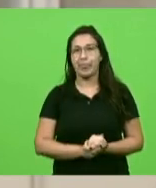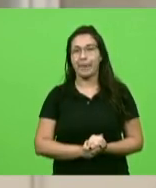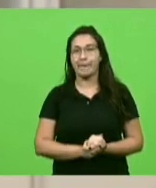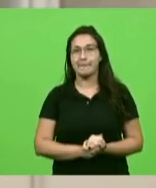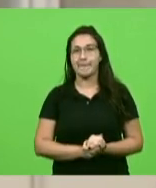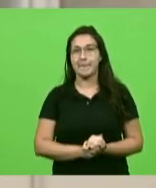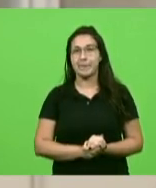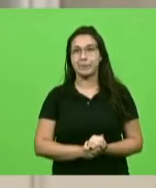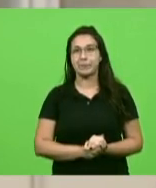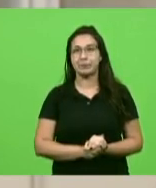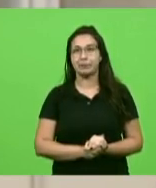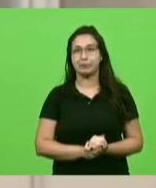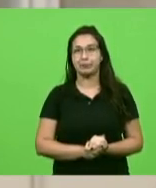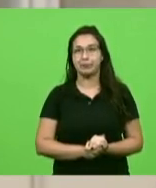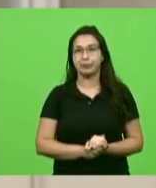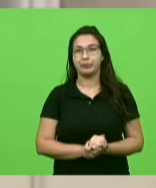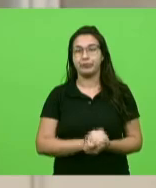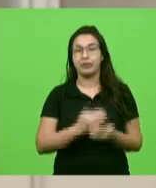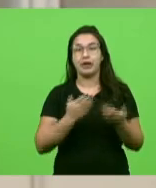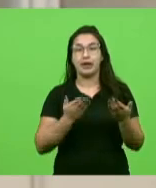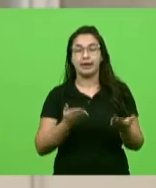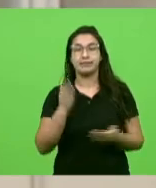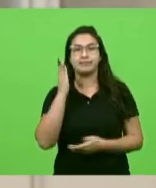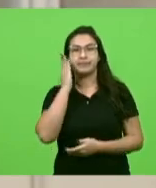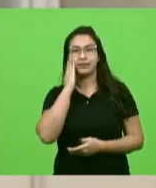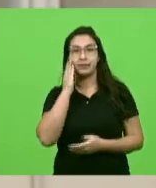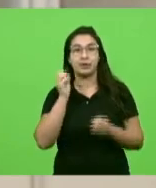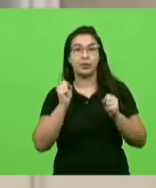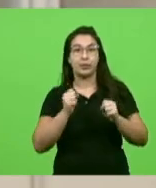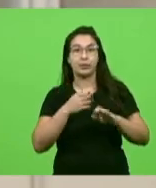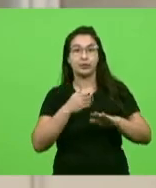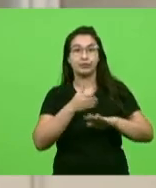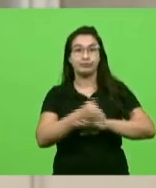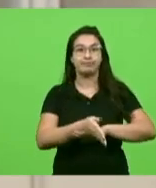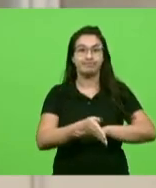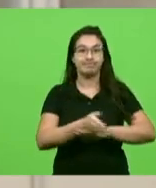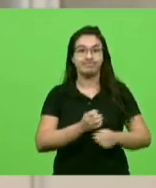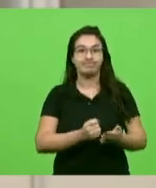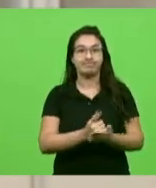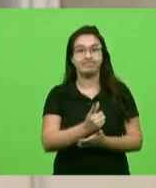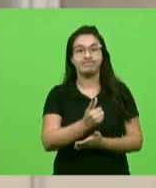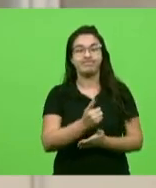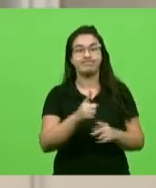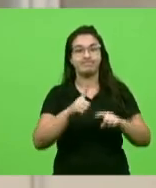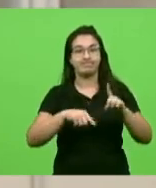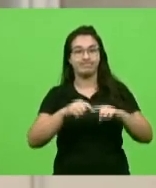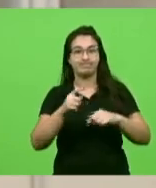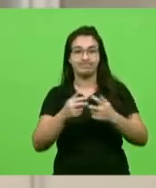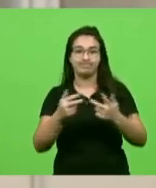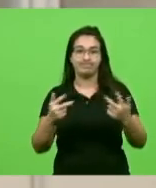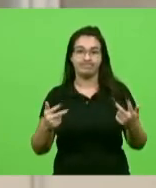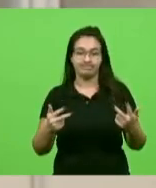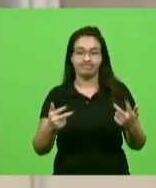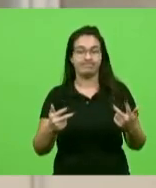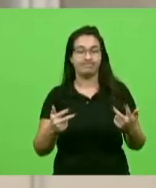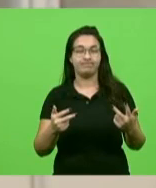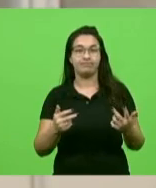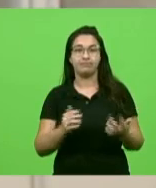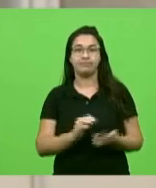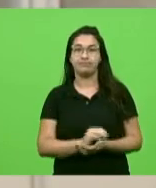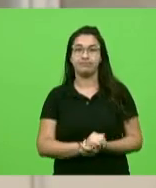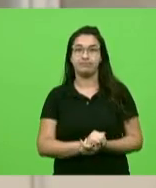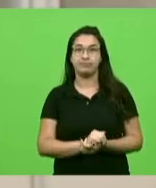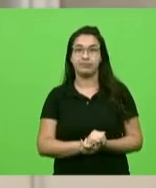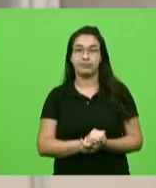surja a possibilidade de intervir no procedimento de aquisição dos produtos e sobretudo